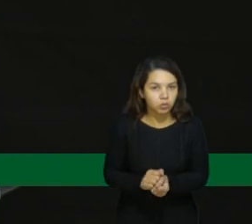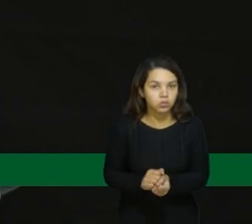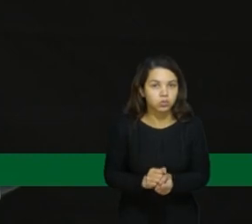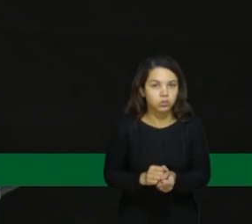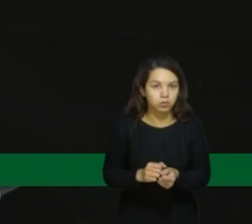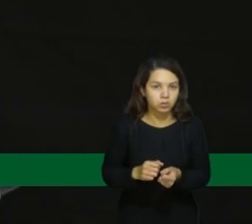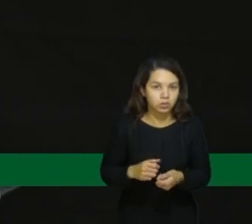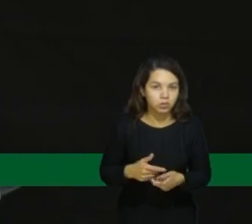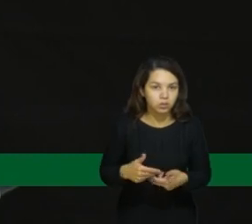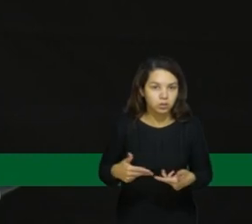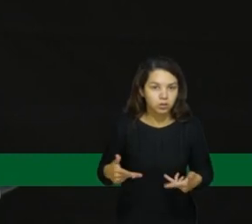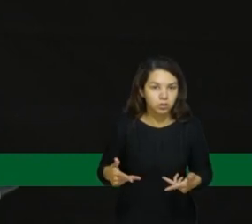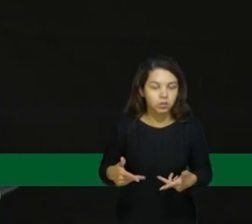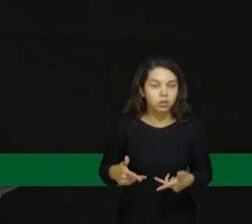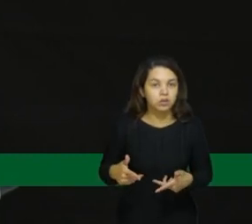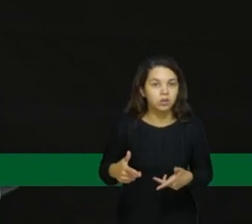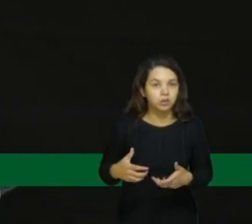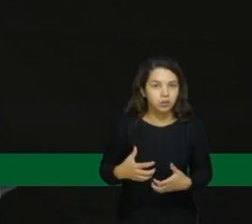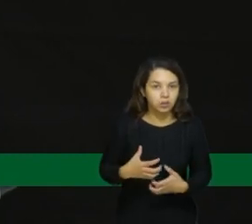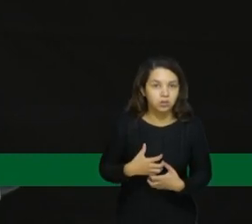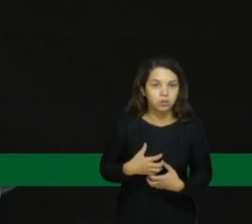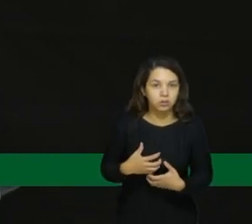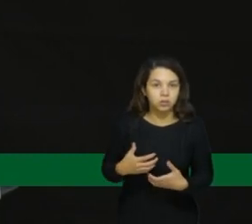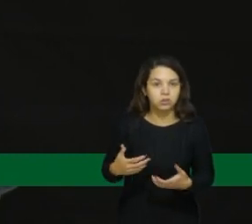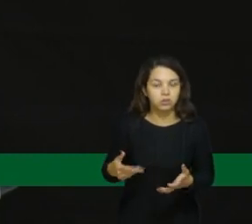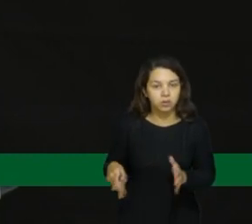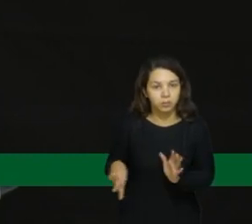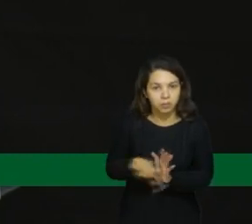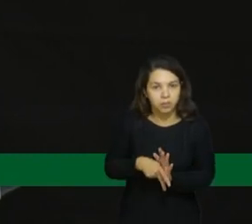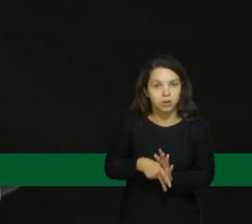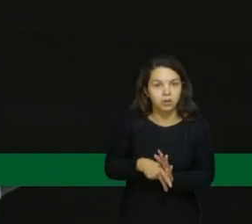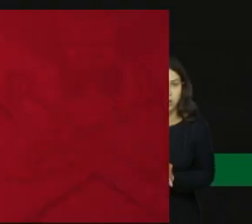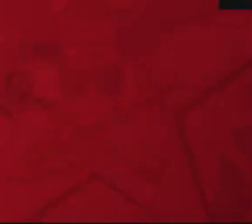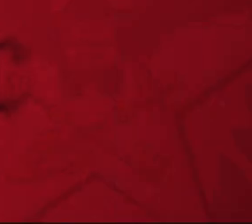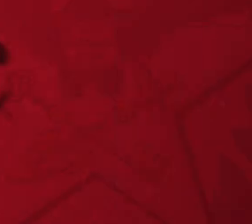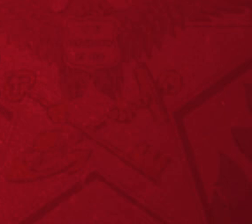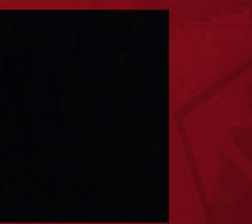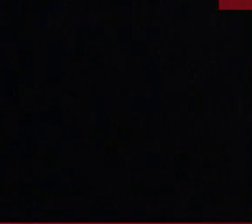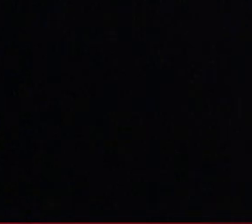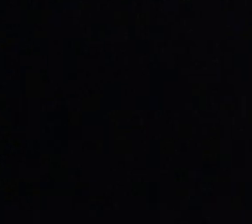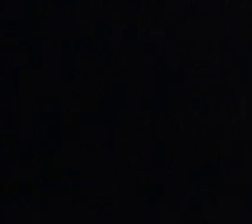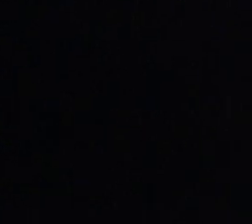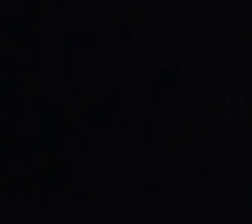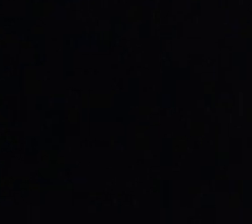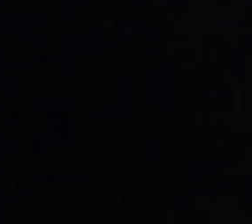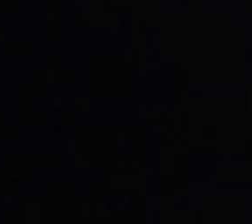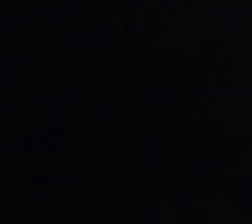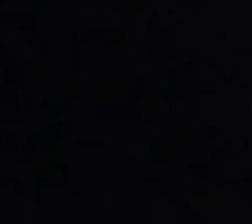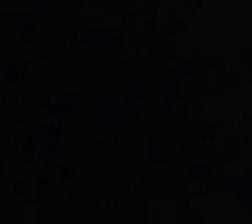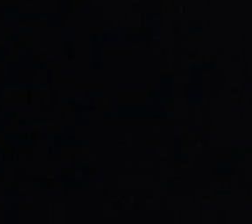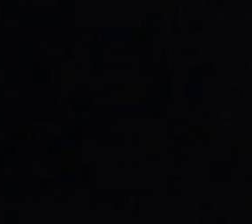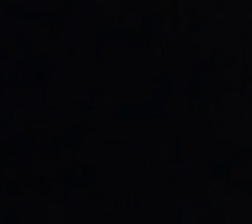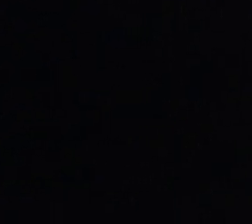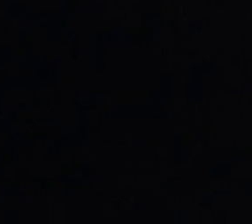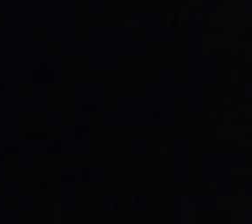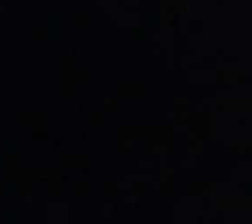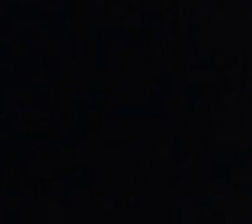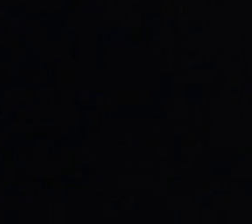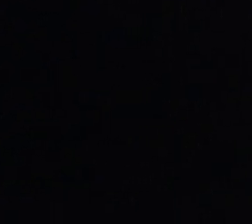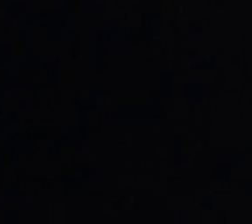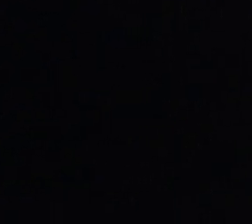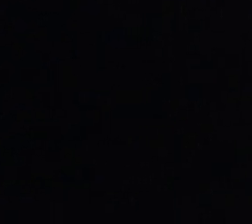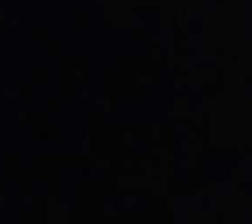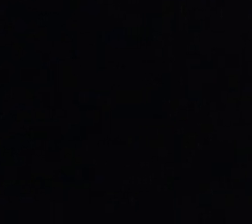para reafirmar o senso de pertencimento com a cidade. O presidente da Escola de Teatro Bolshoi no